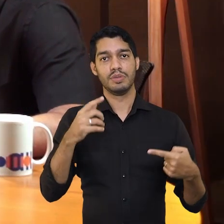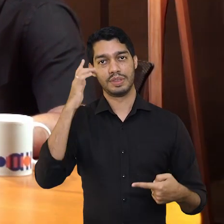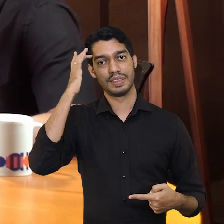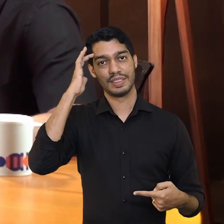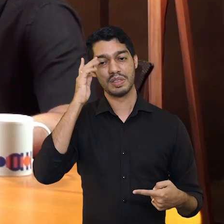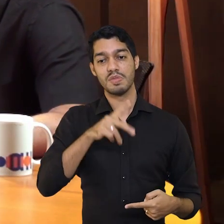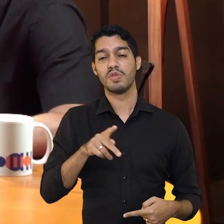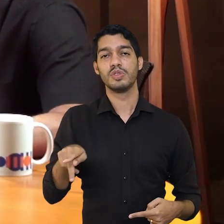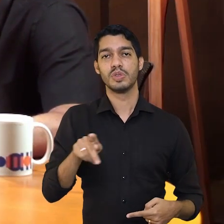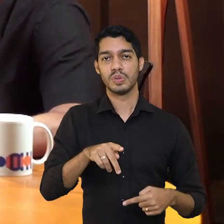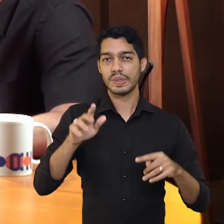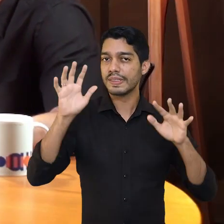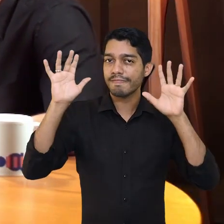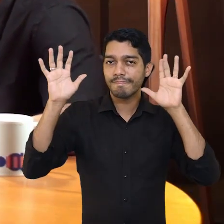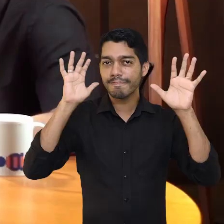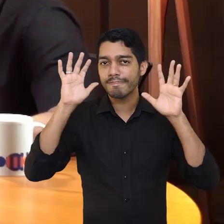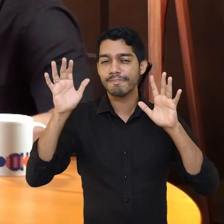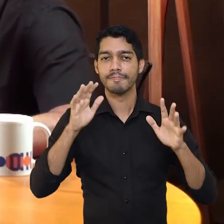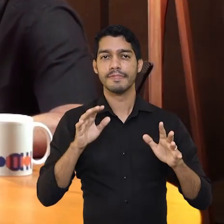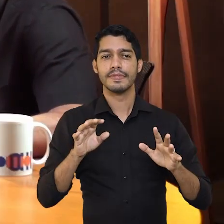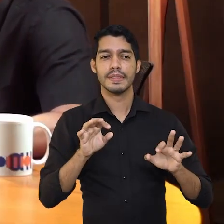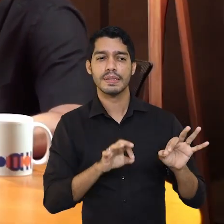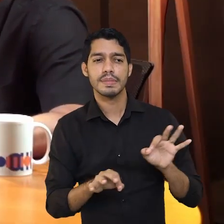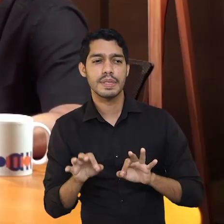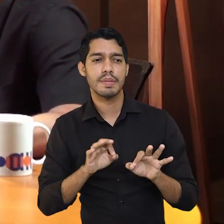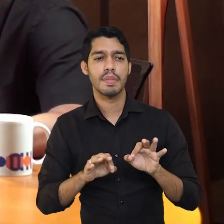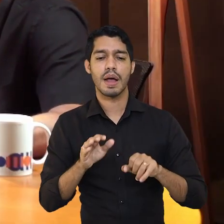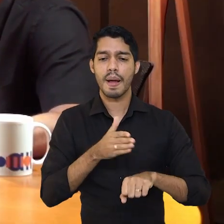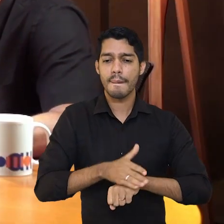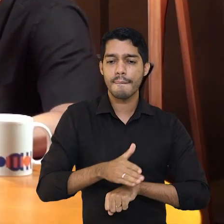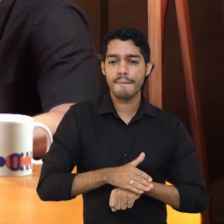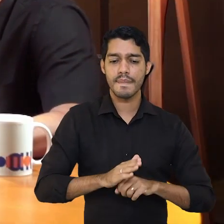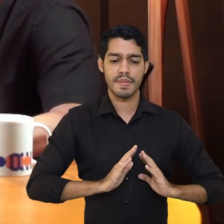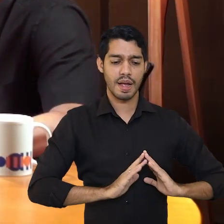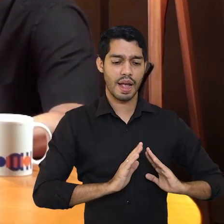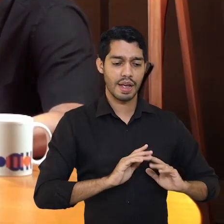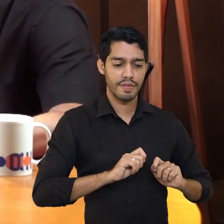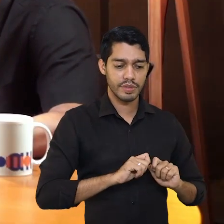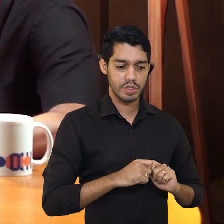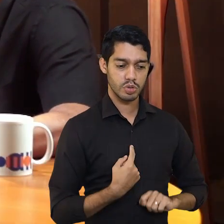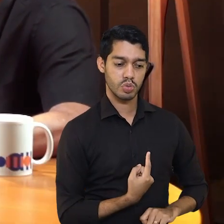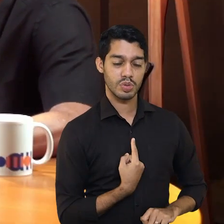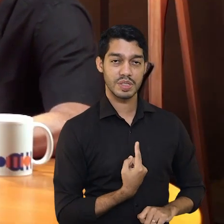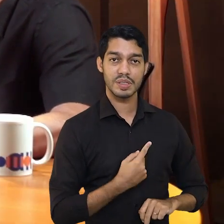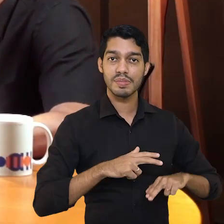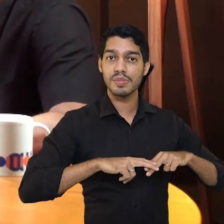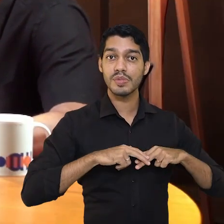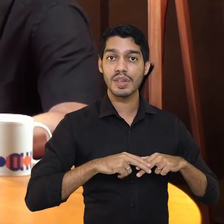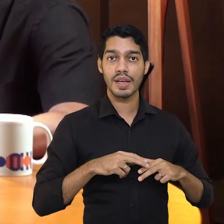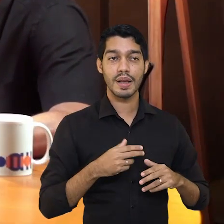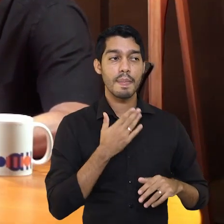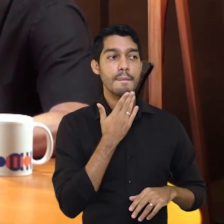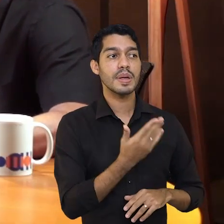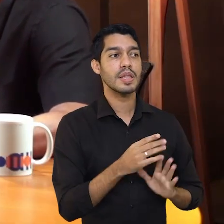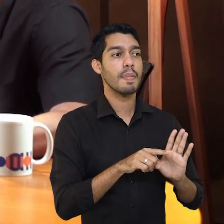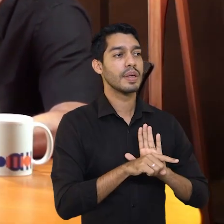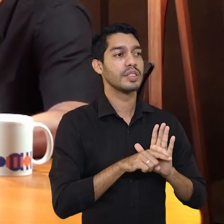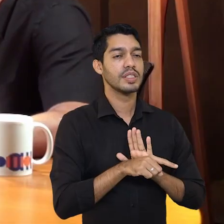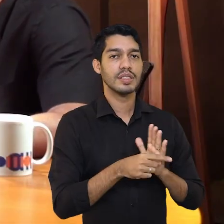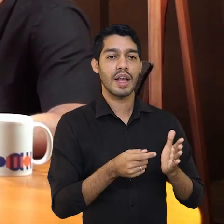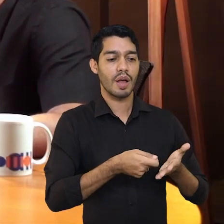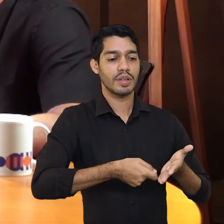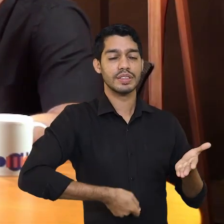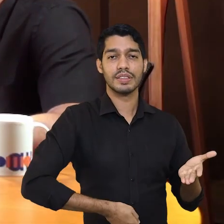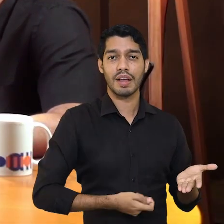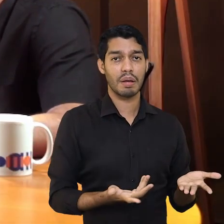para os professores pensarem nessas tarefas, o dever de casa, porque, poxa, se pedir uma pesquisa, uma redação, isso é muito